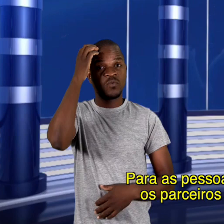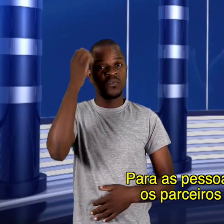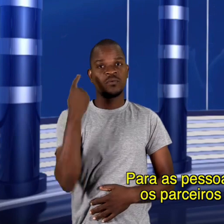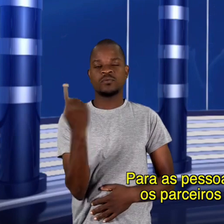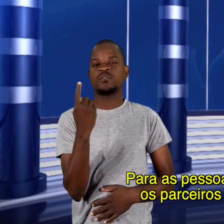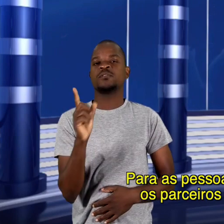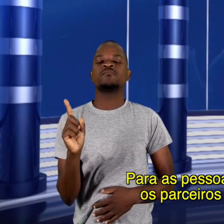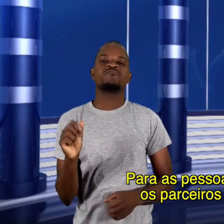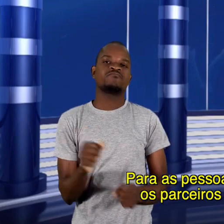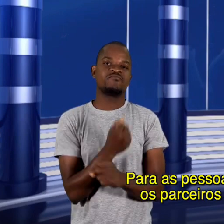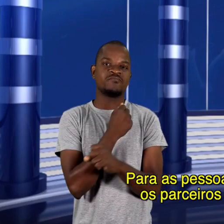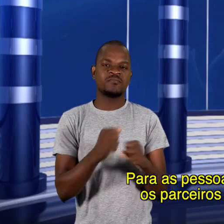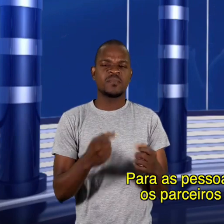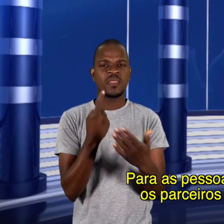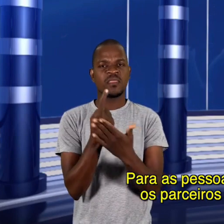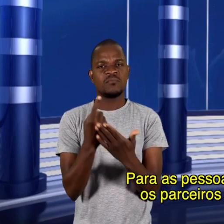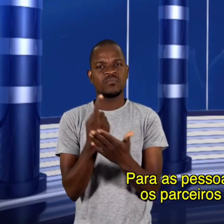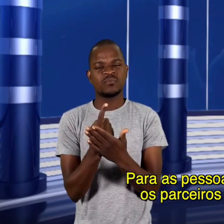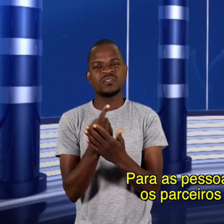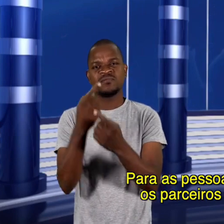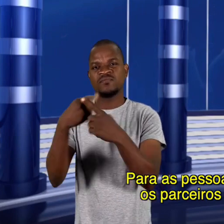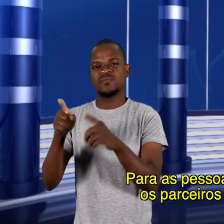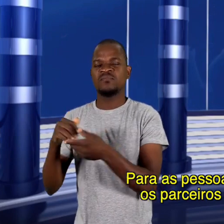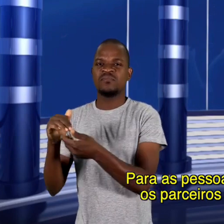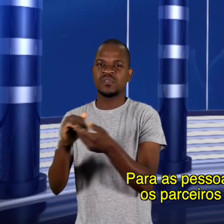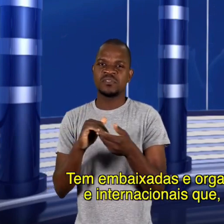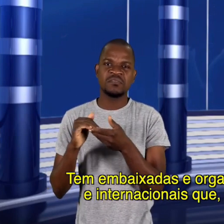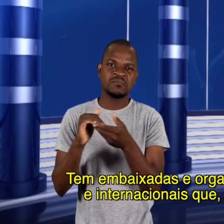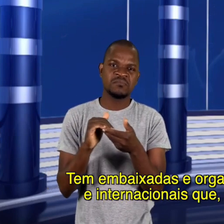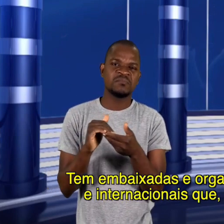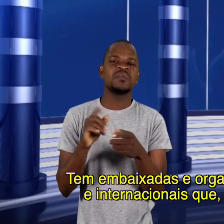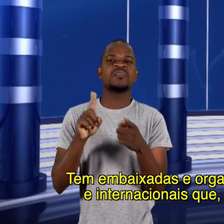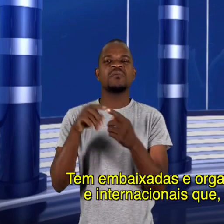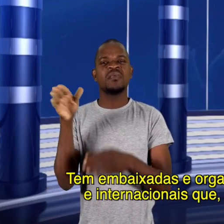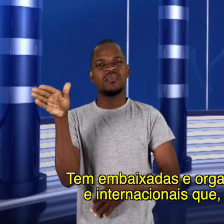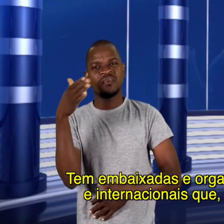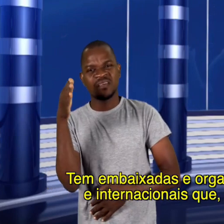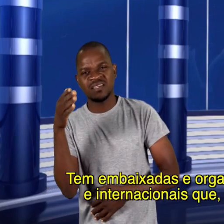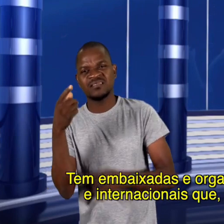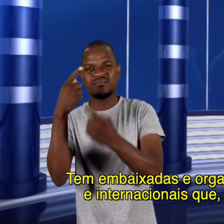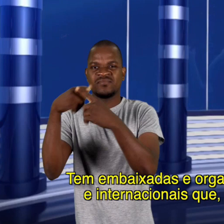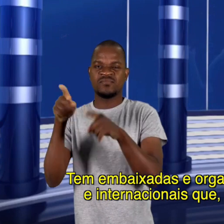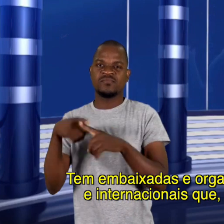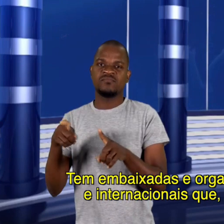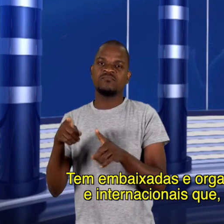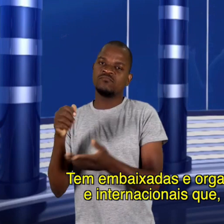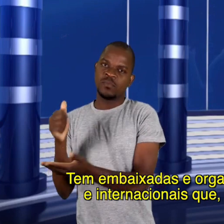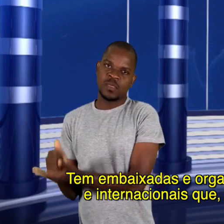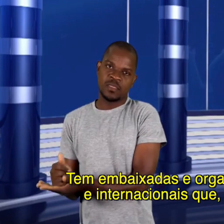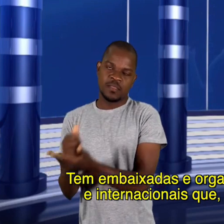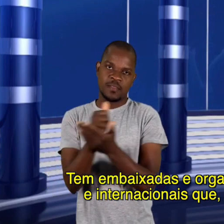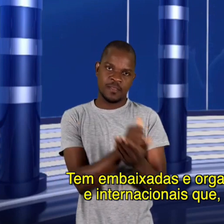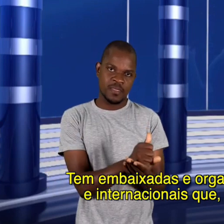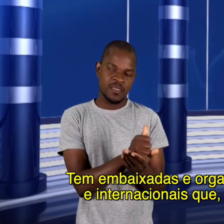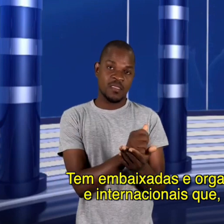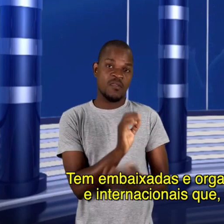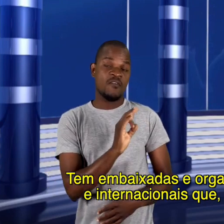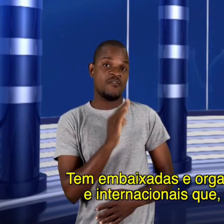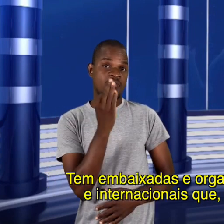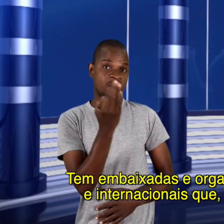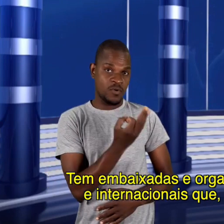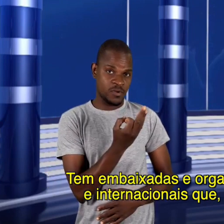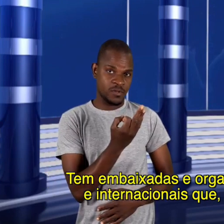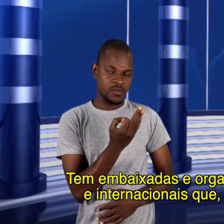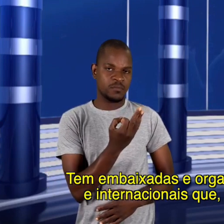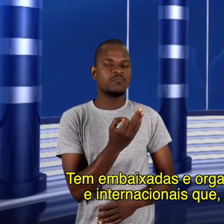pensar alguma coisa, e não só o governo, também os parceiros. Temos vários parceiros, temos embaixadas, organizações nacionais